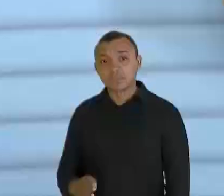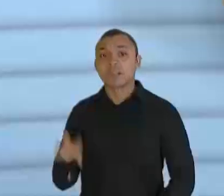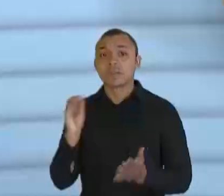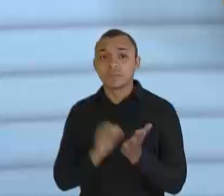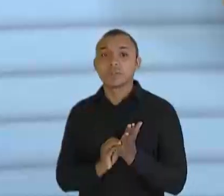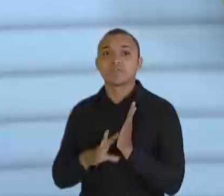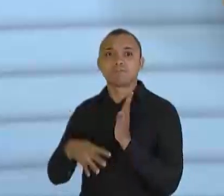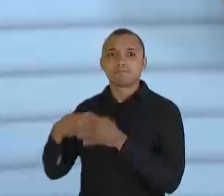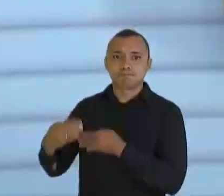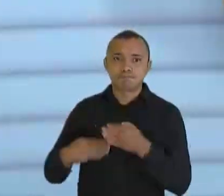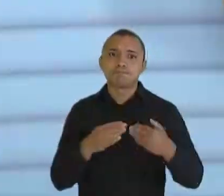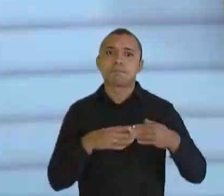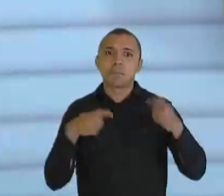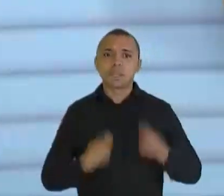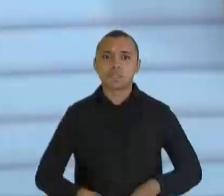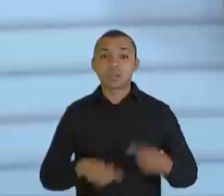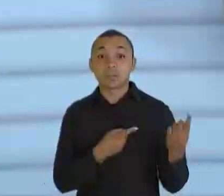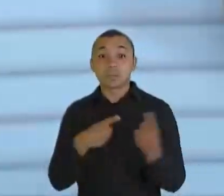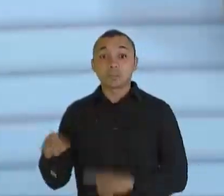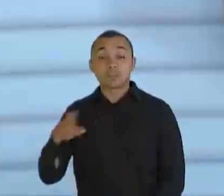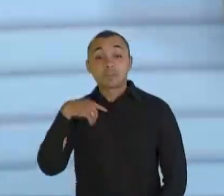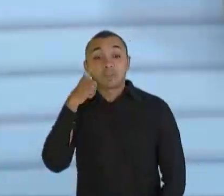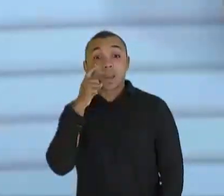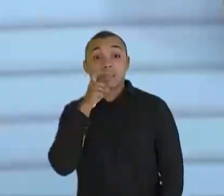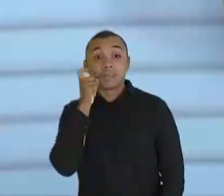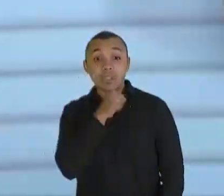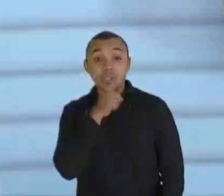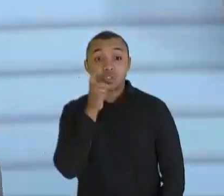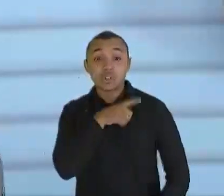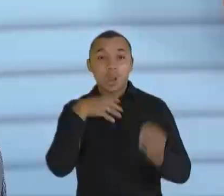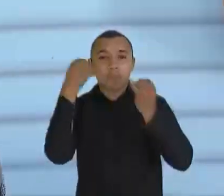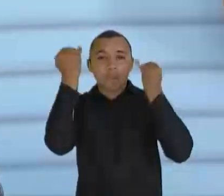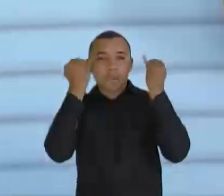que existe. A fake news não é um problema